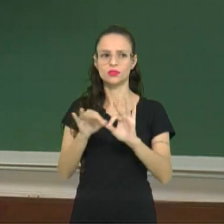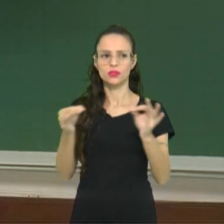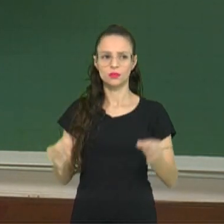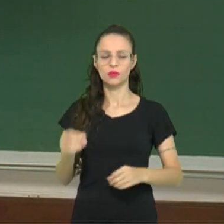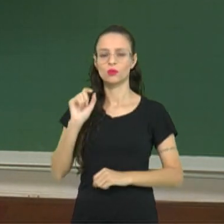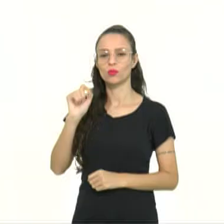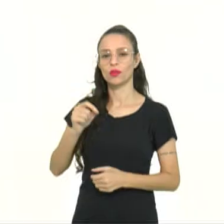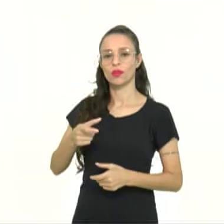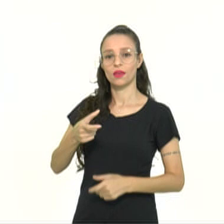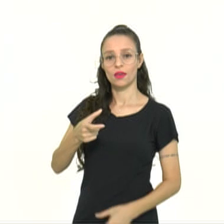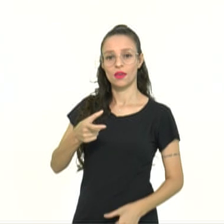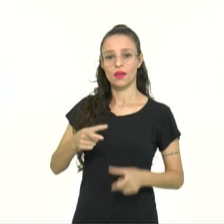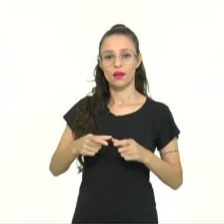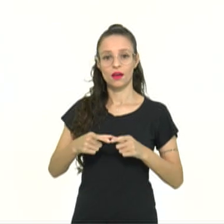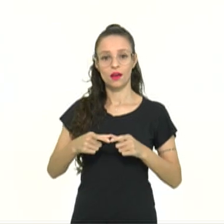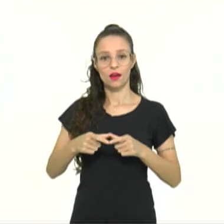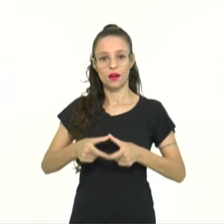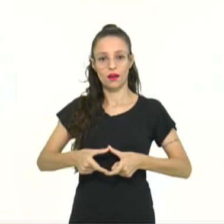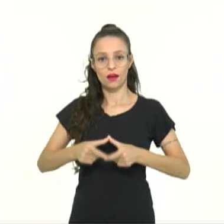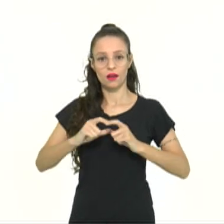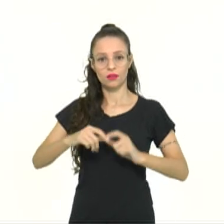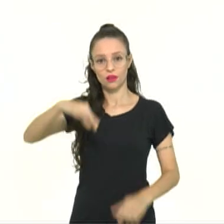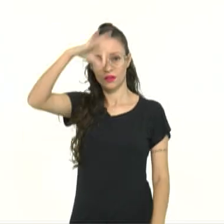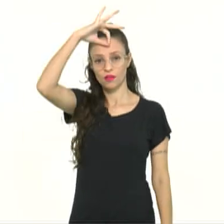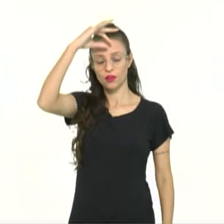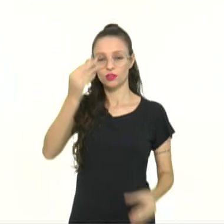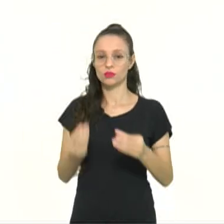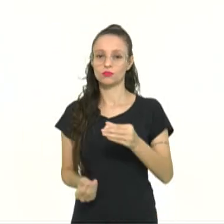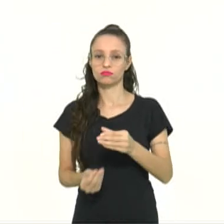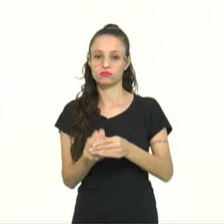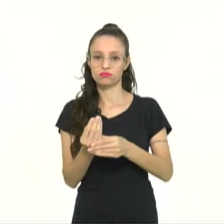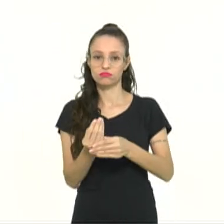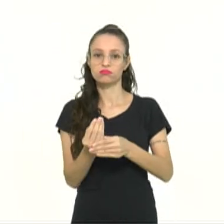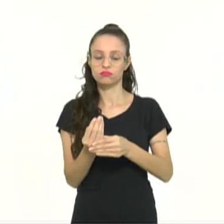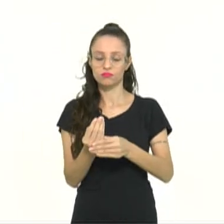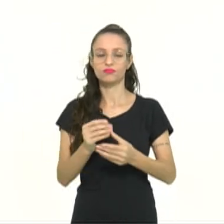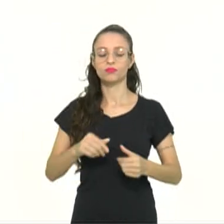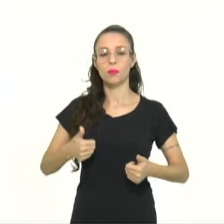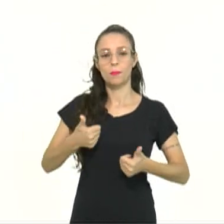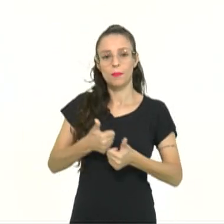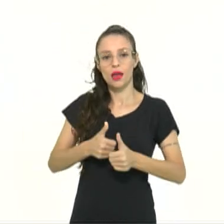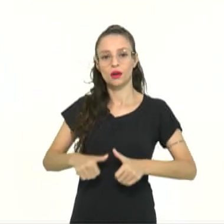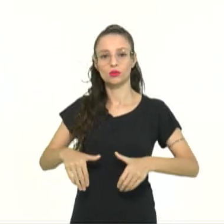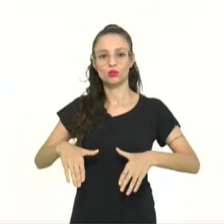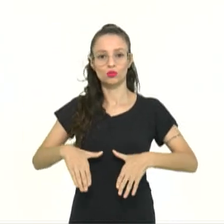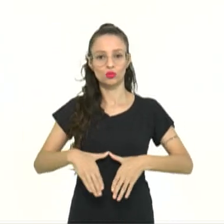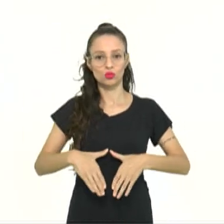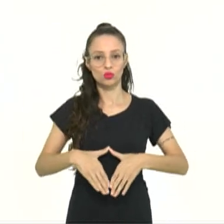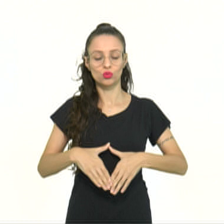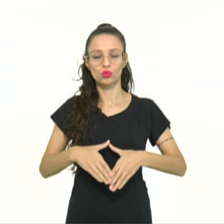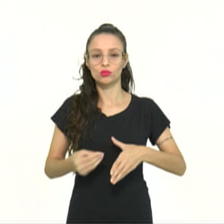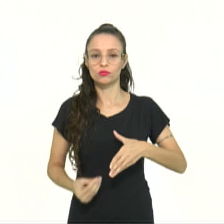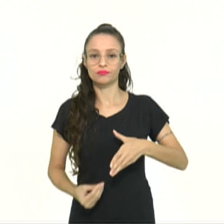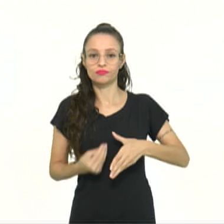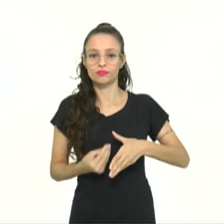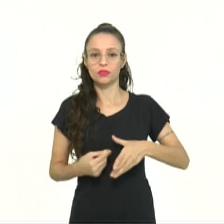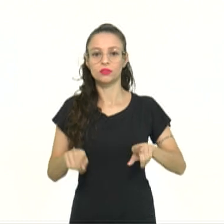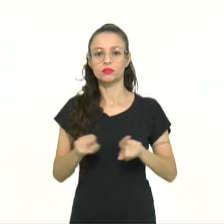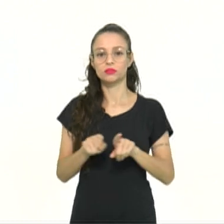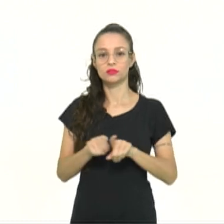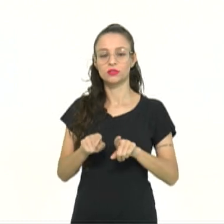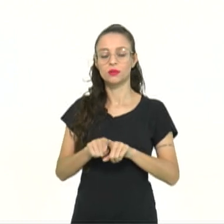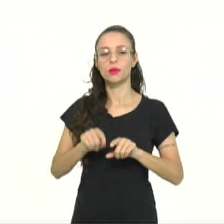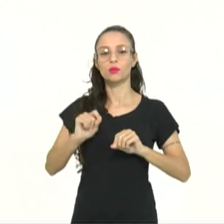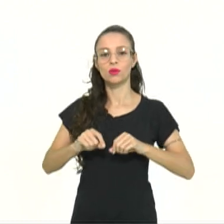anel vaginal colocado ali no fundo da vagina, né, ali perto do colo do útero, ele vai liberando também pequenas doses